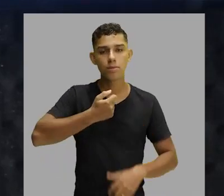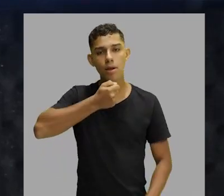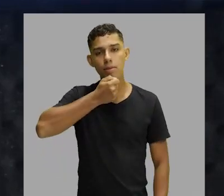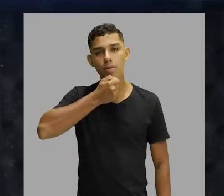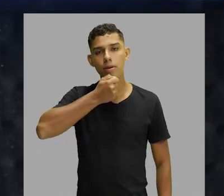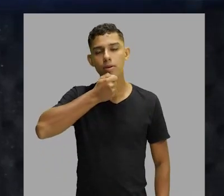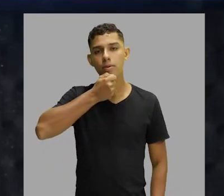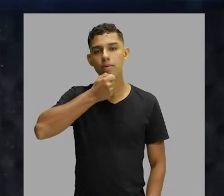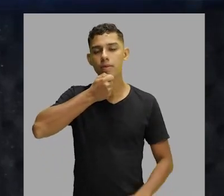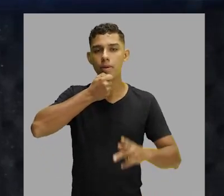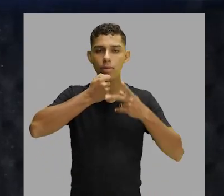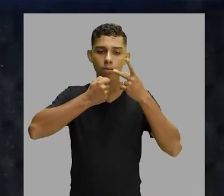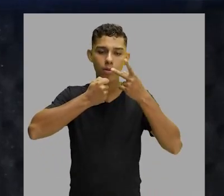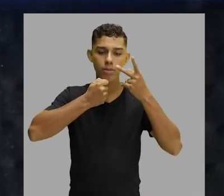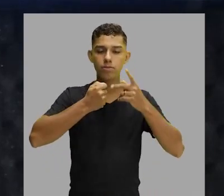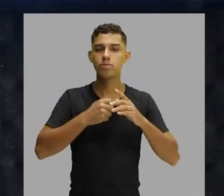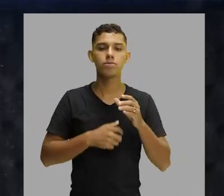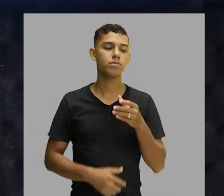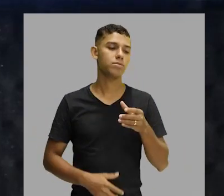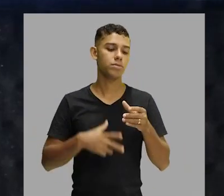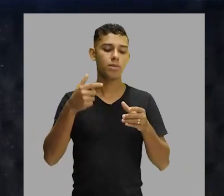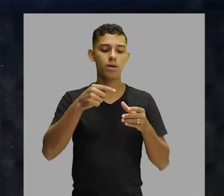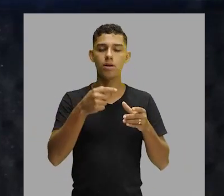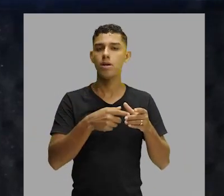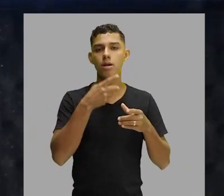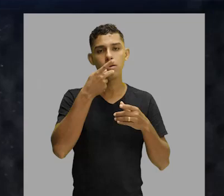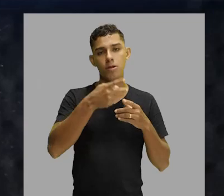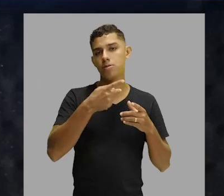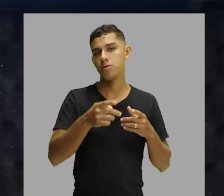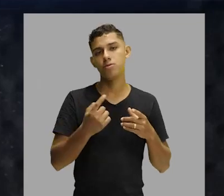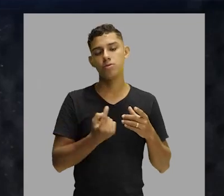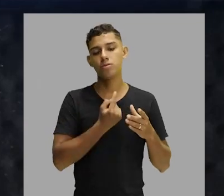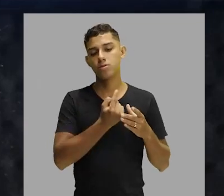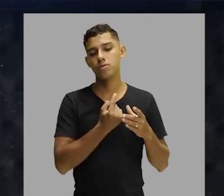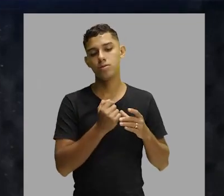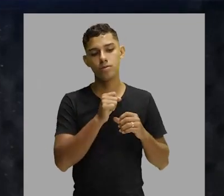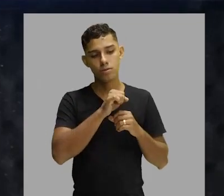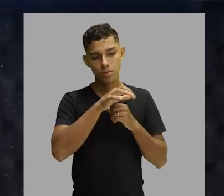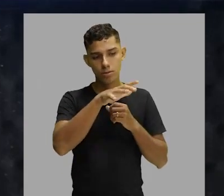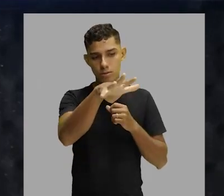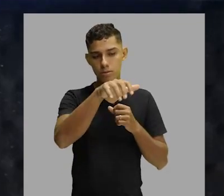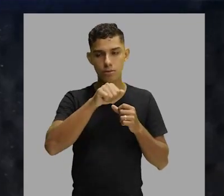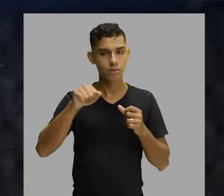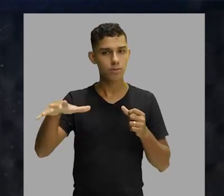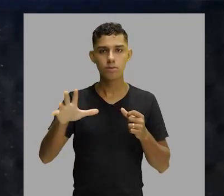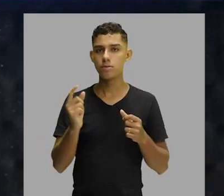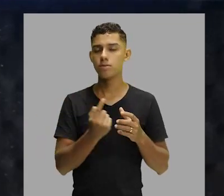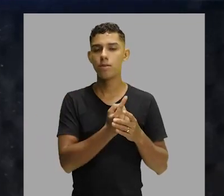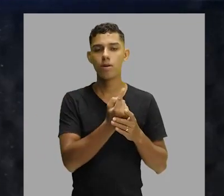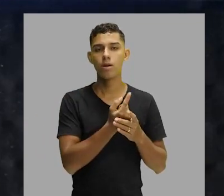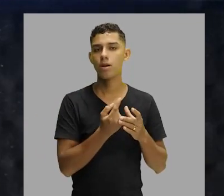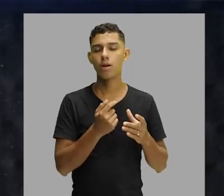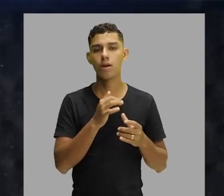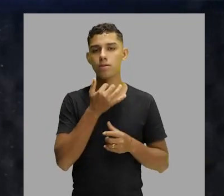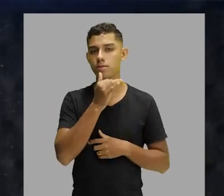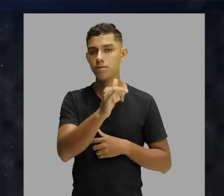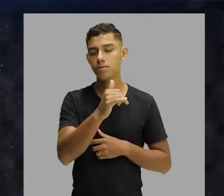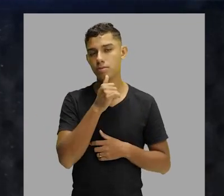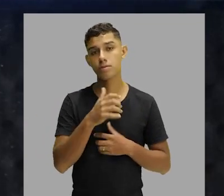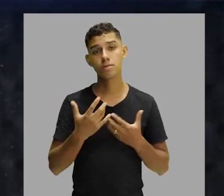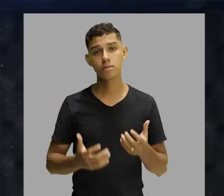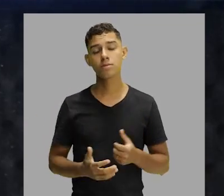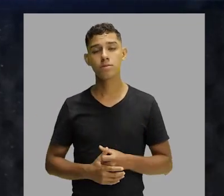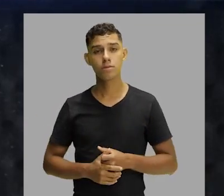o microfone ele sozinho ele não consegue, né, por quantidade de energia ser muito pequena,